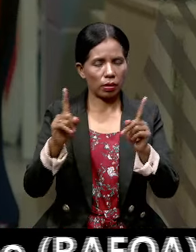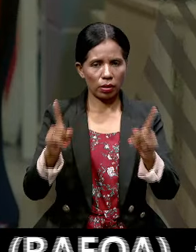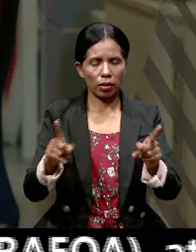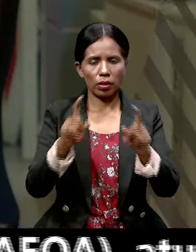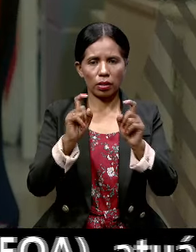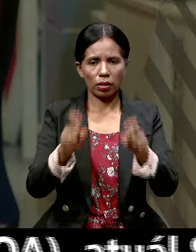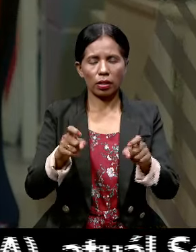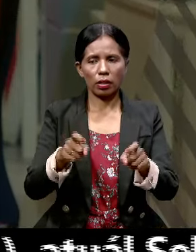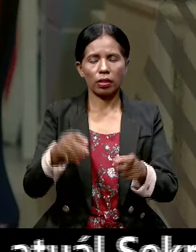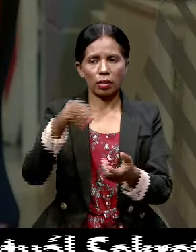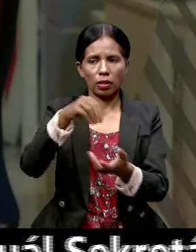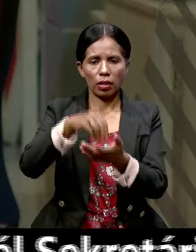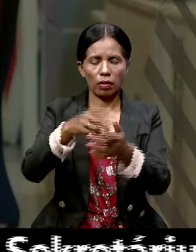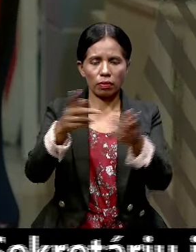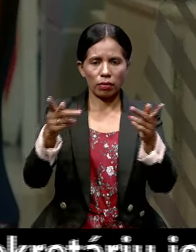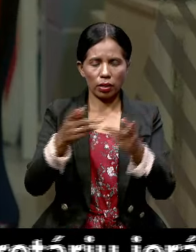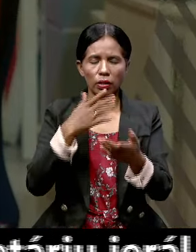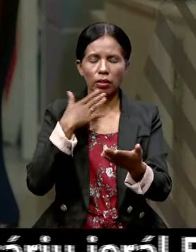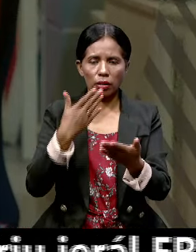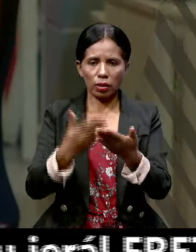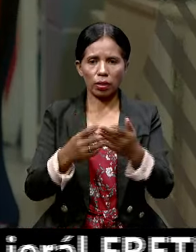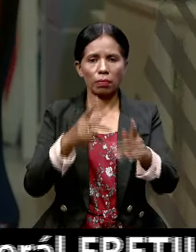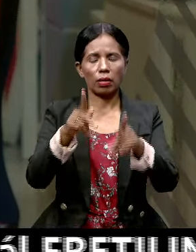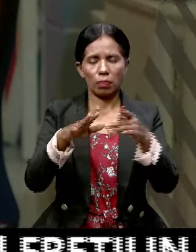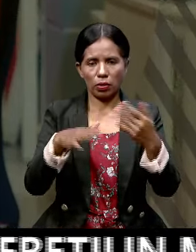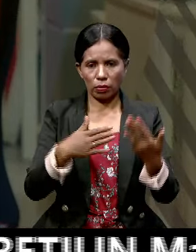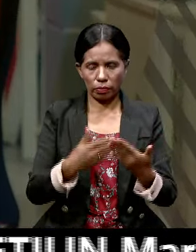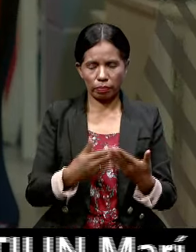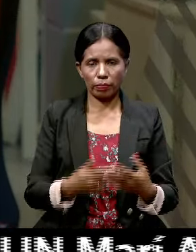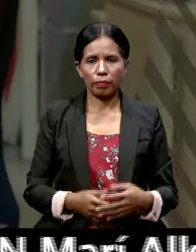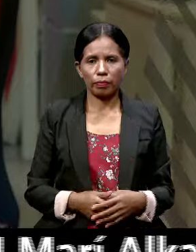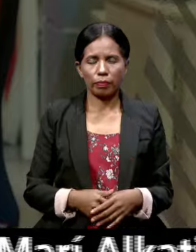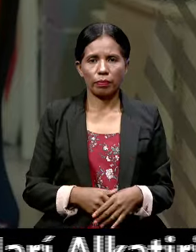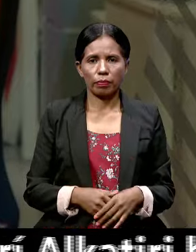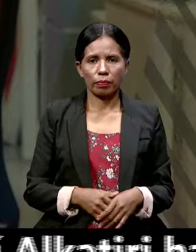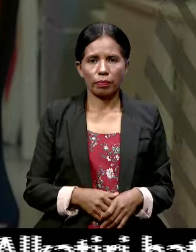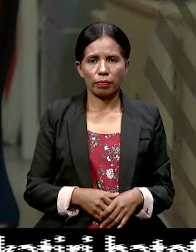que criar ulu condição ba povo.